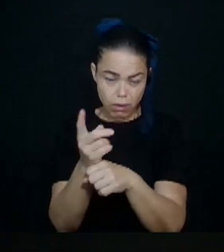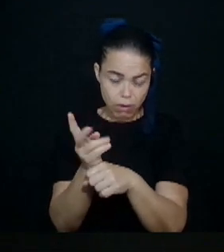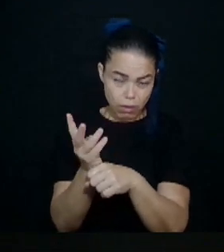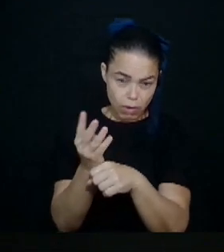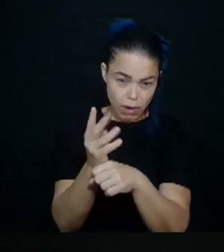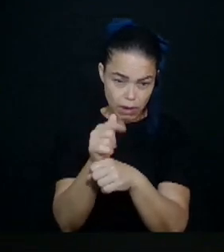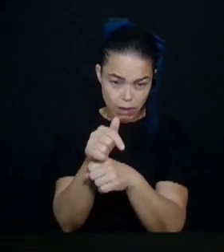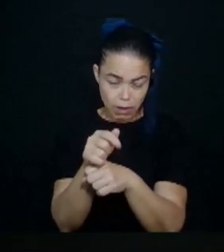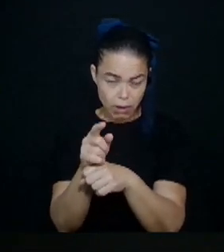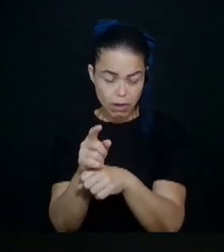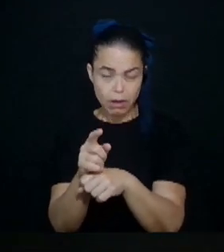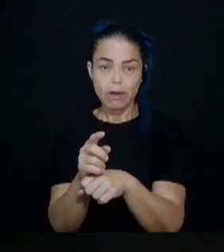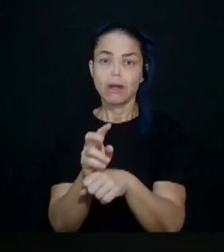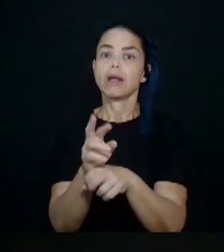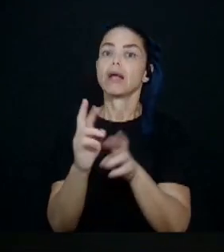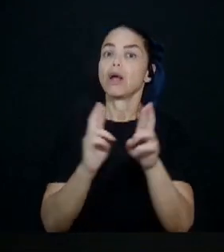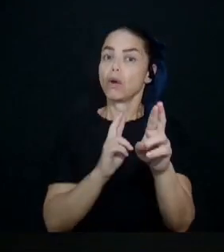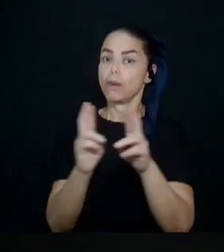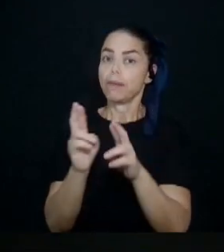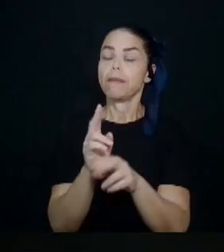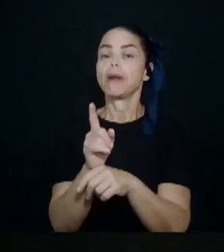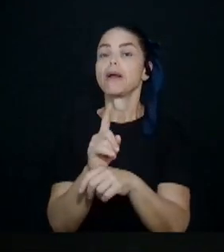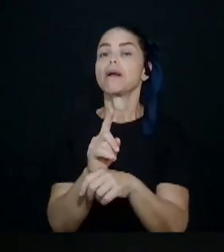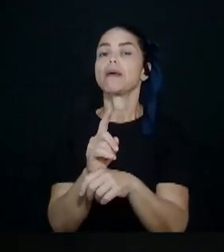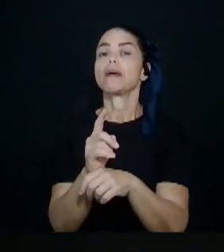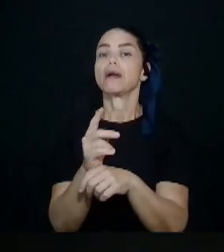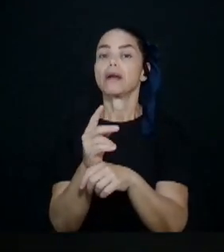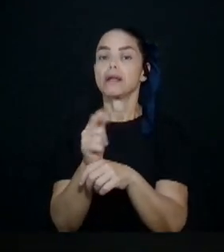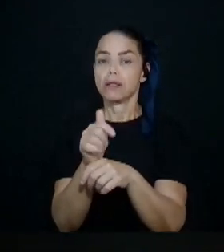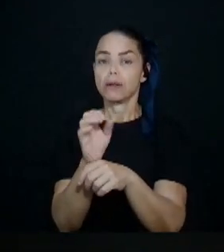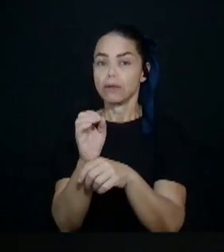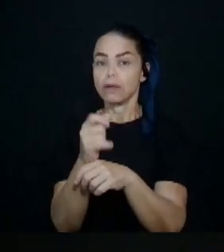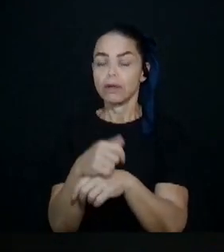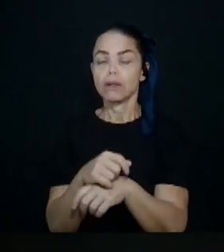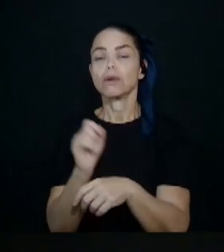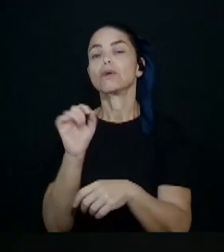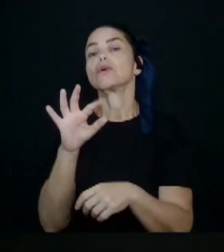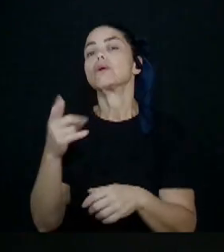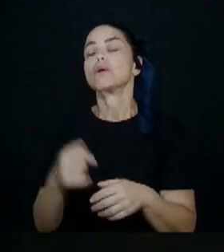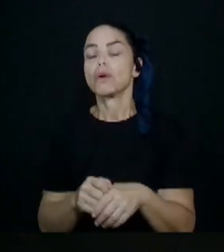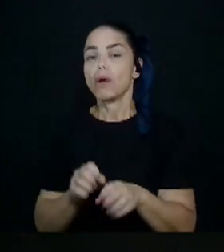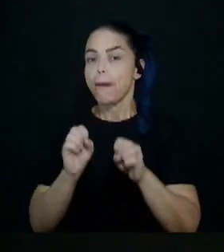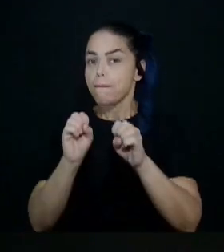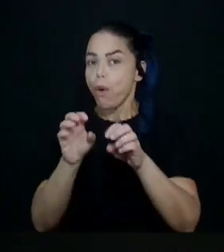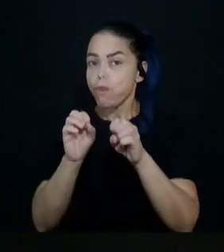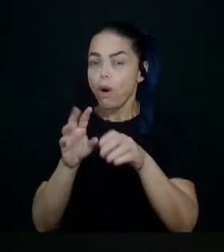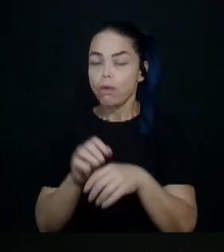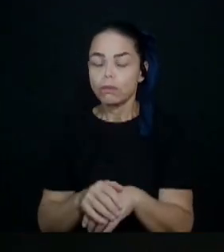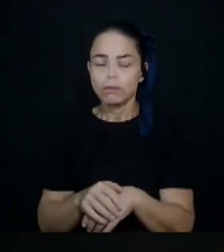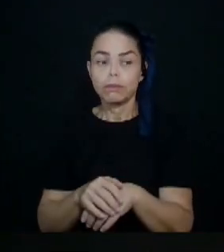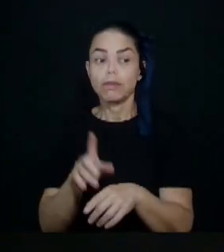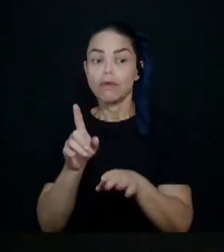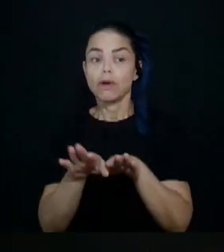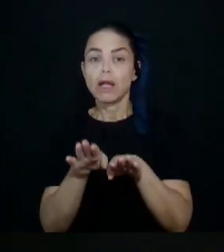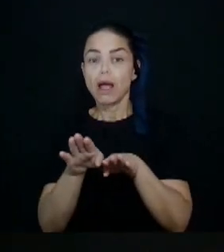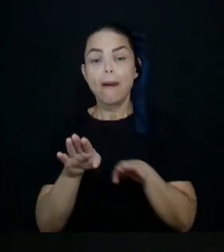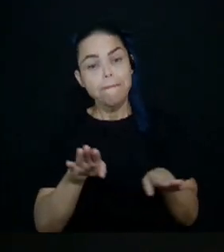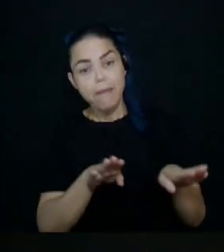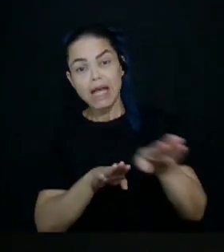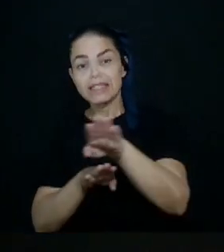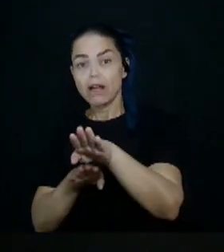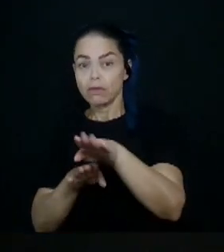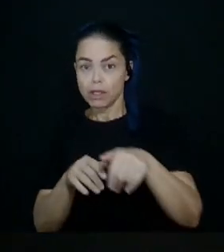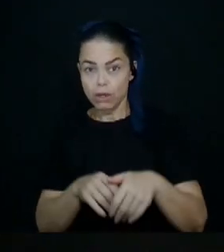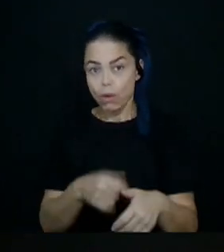tá marcando 50. André, o que acontece? Como que a gente faz? Por que acontece isso? A